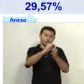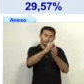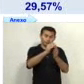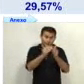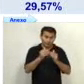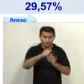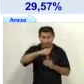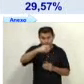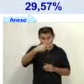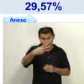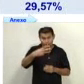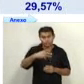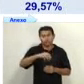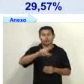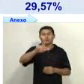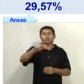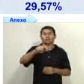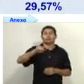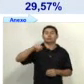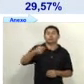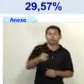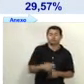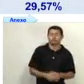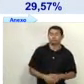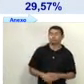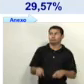e 17 mil.